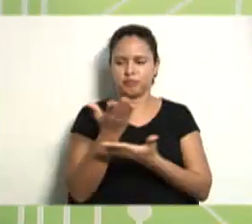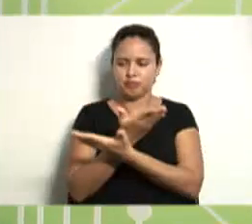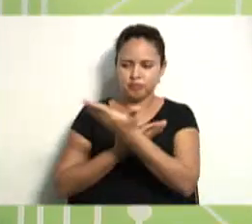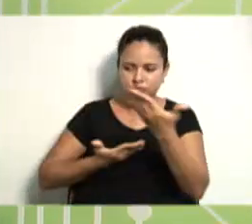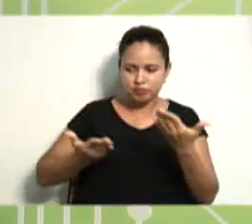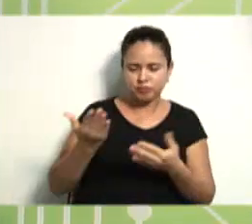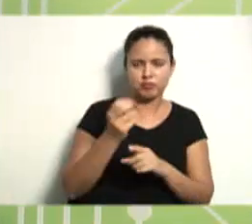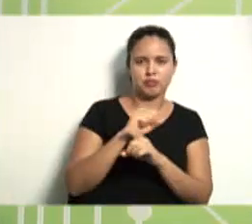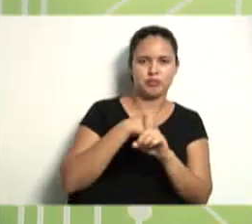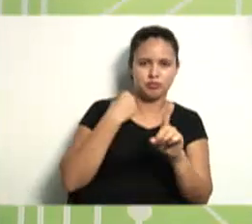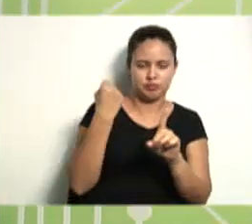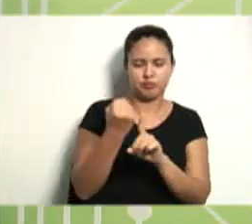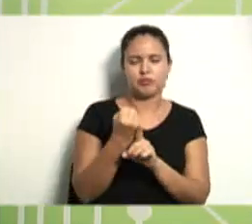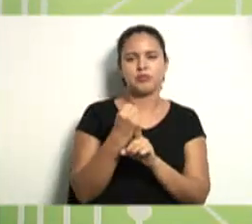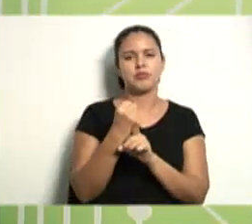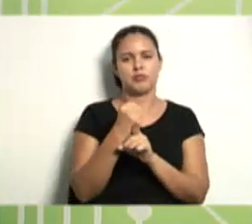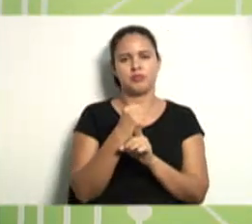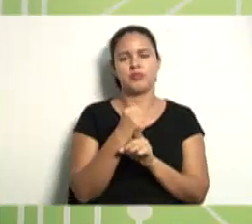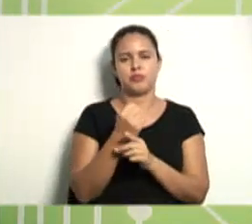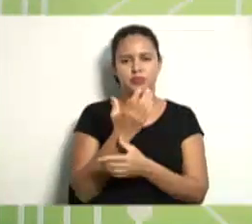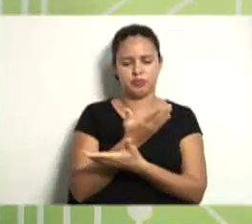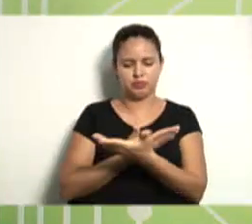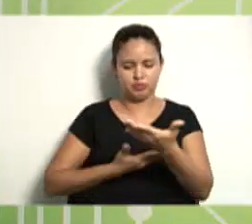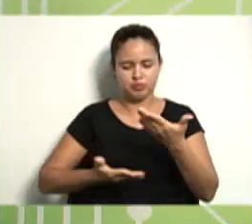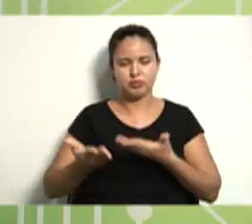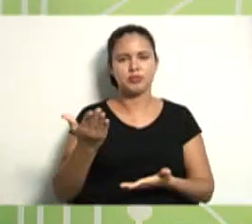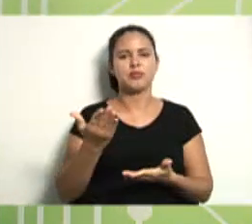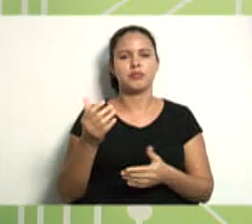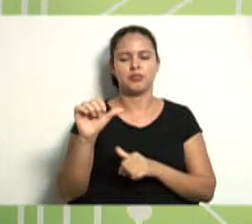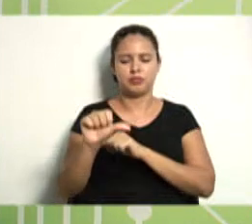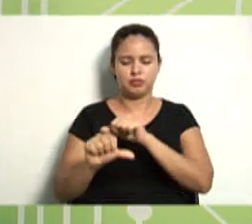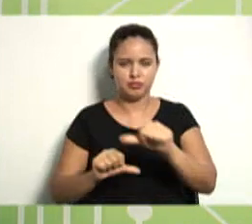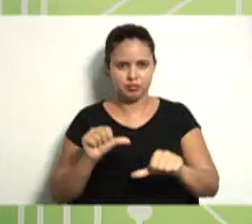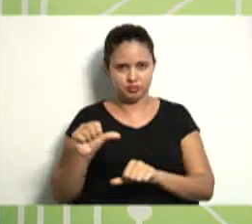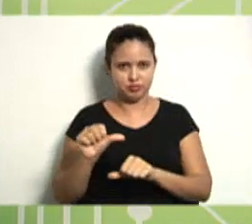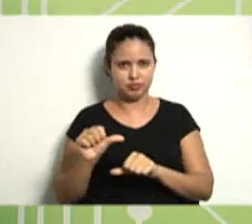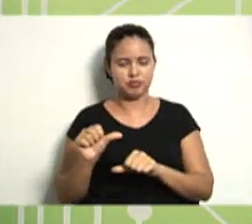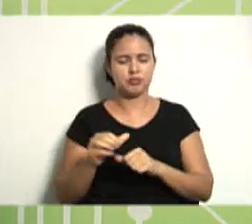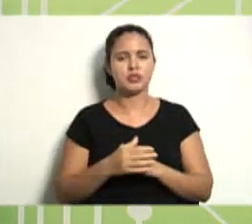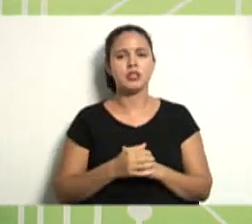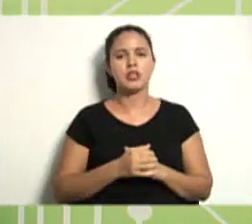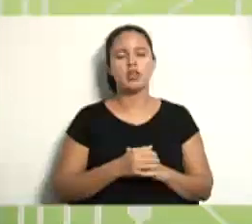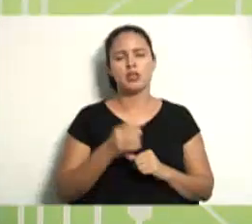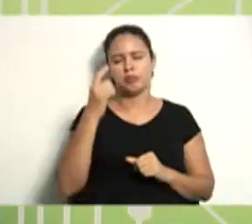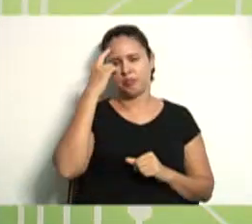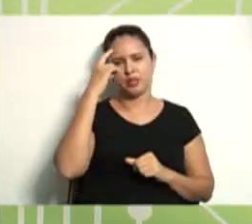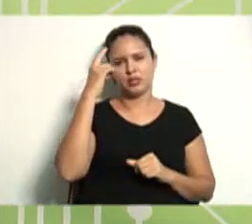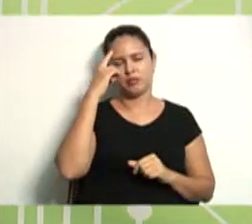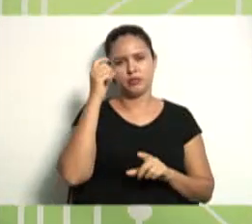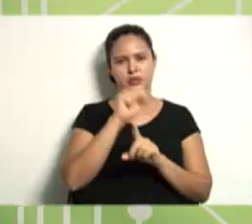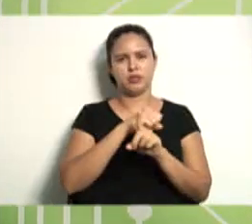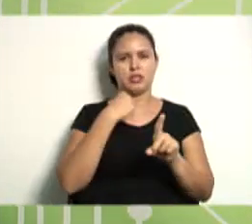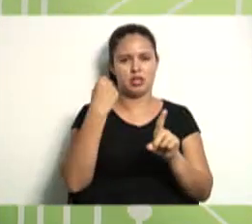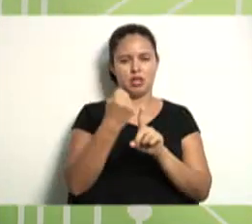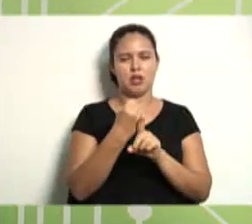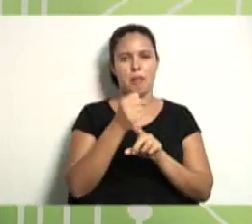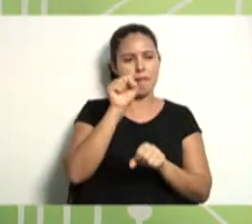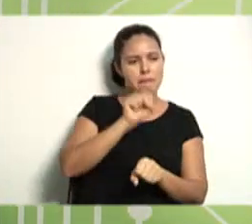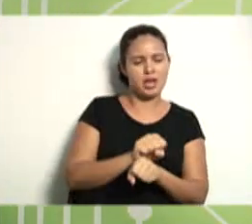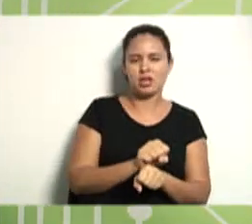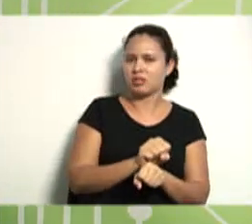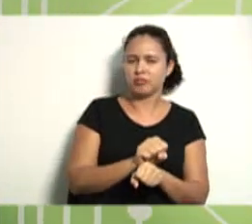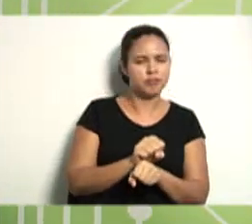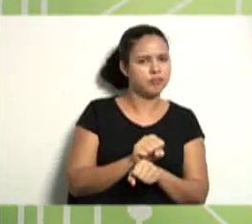assim, cada vez mais nos transformando, porque a sociedade ela não é estática. Professor, o senhor quer fazer algum comentário?